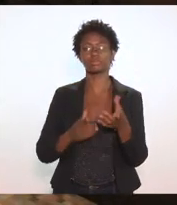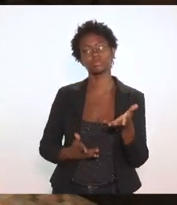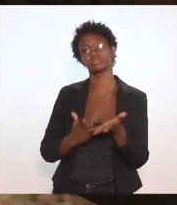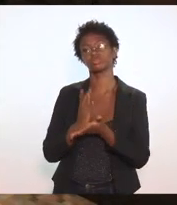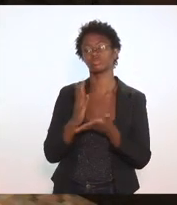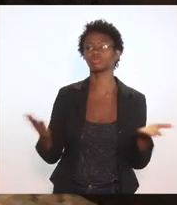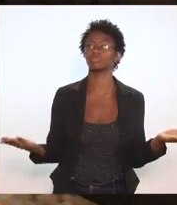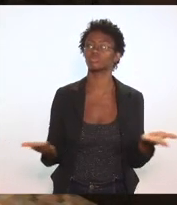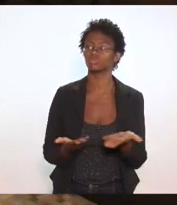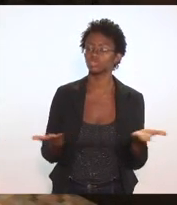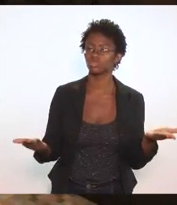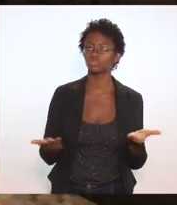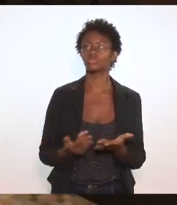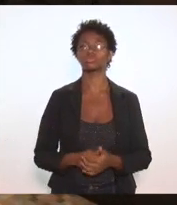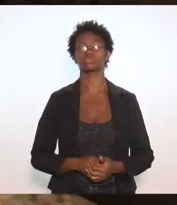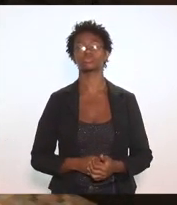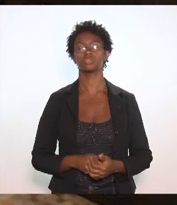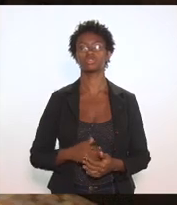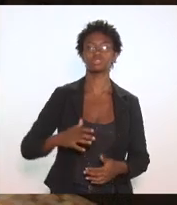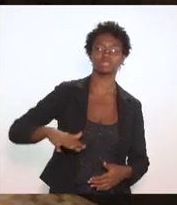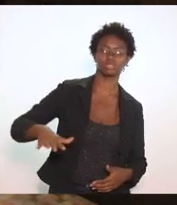hoje. Esta área pertence